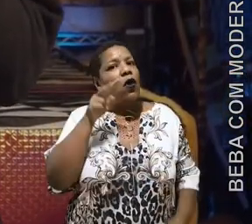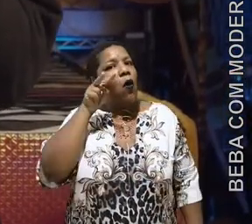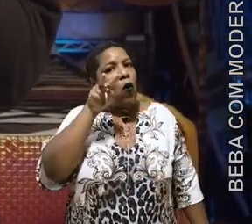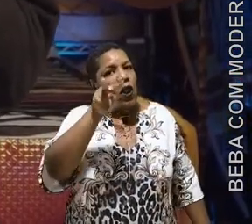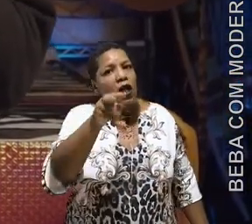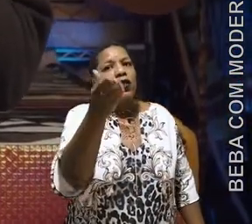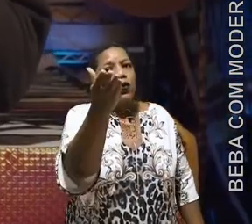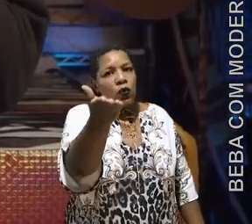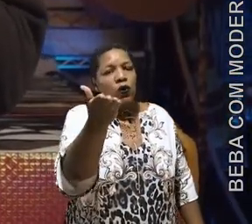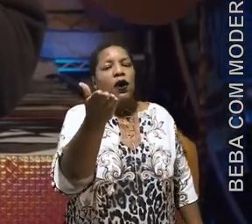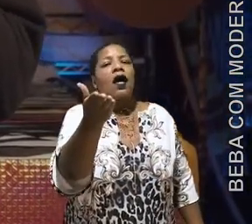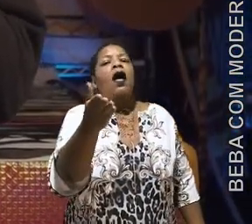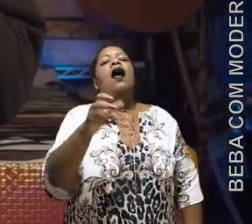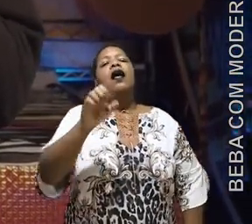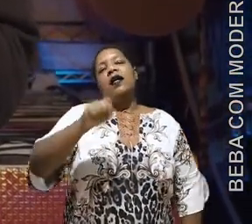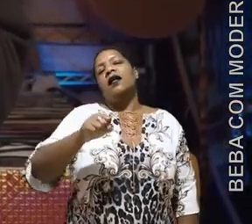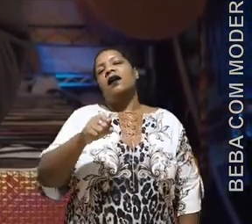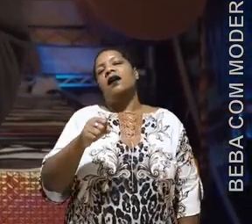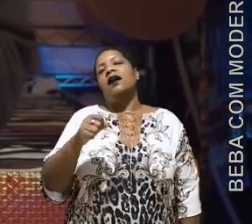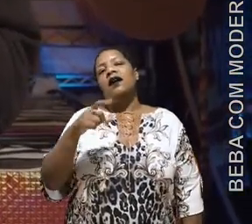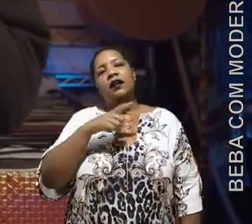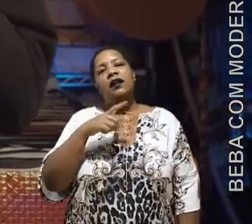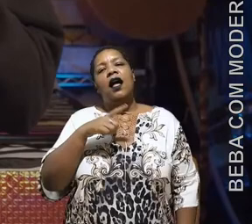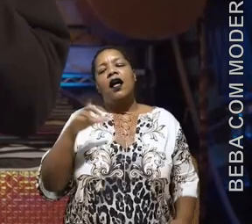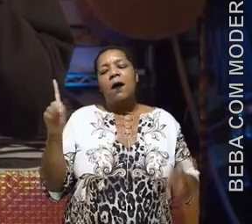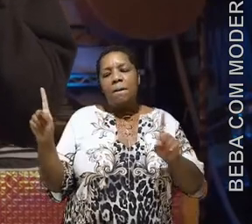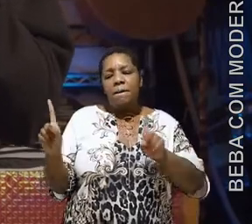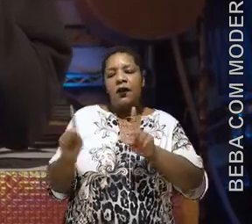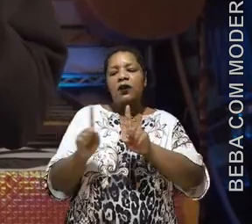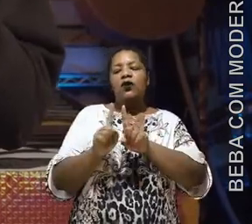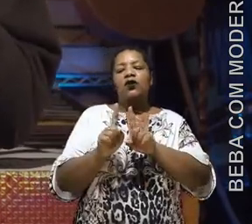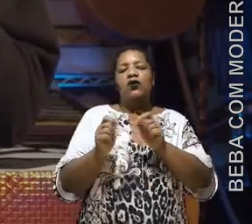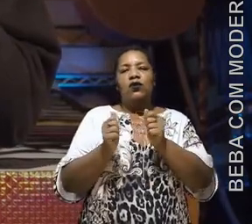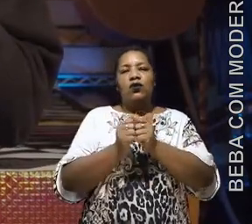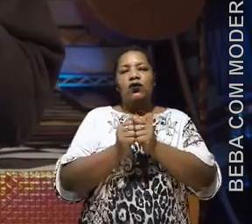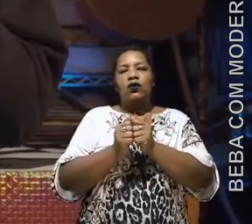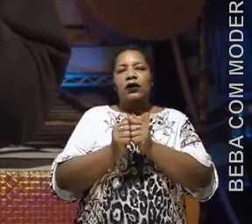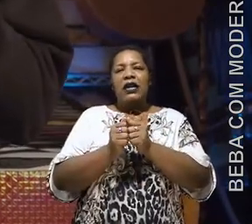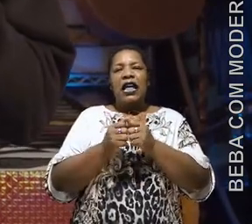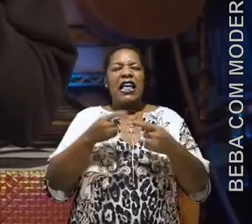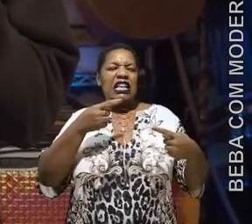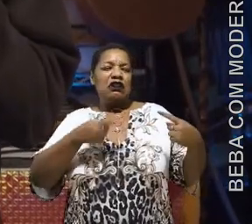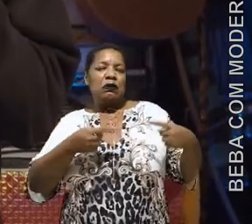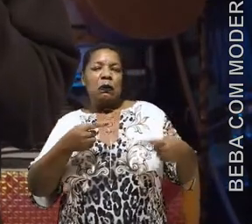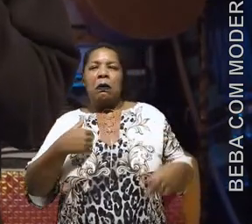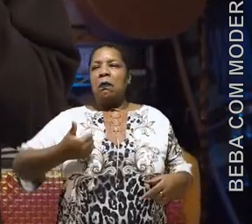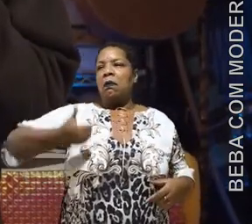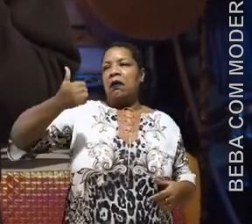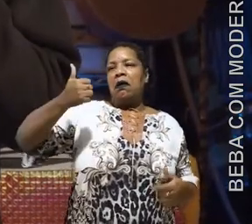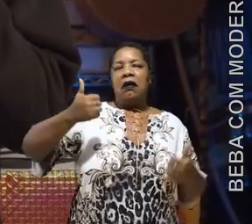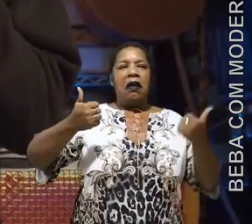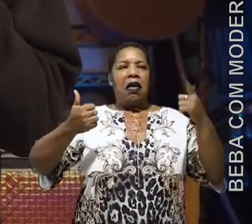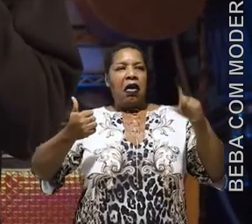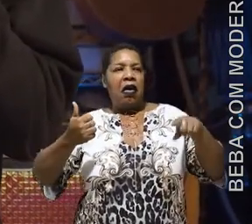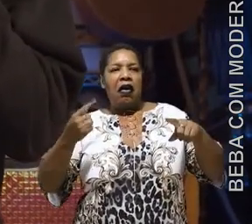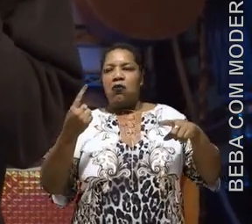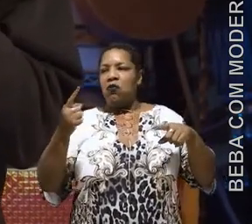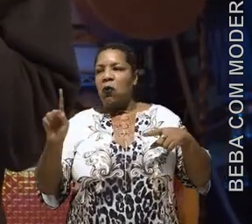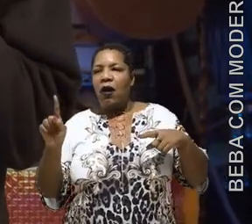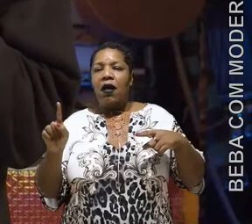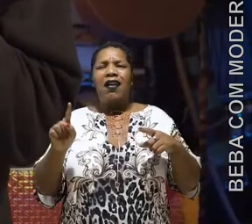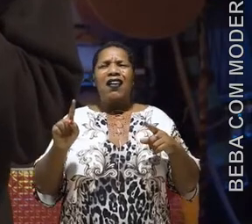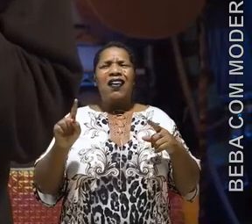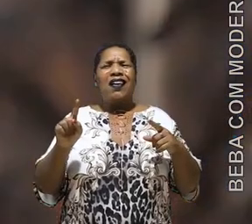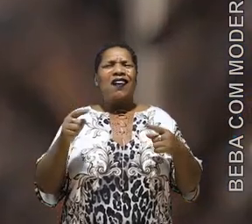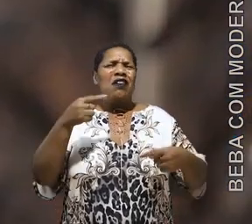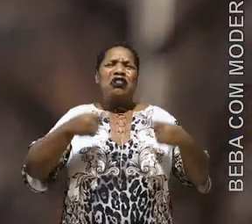bola dos olhos você vê consegui saca captar necessidade daquela pessoa é você você